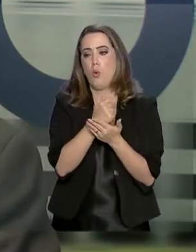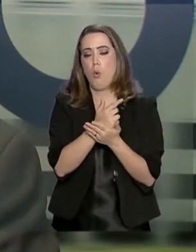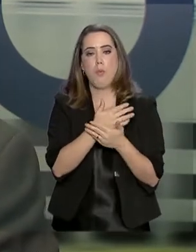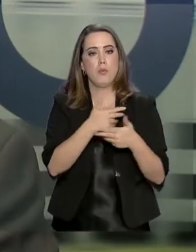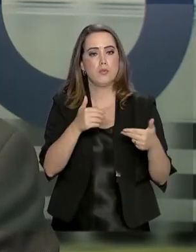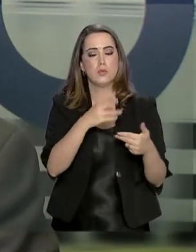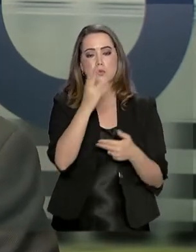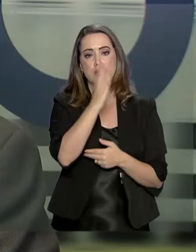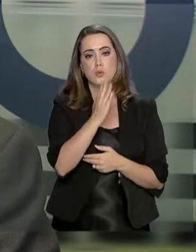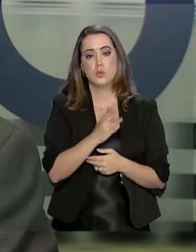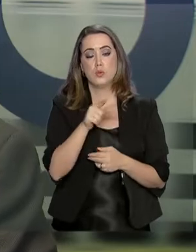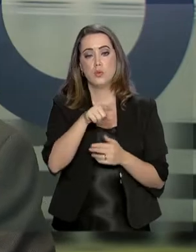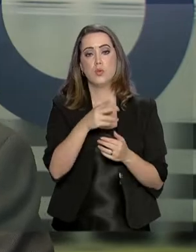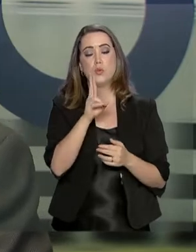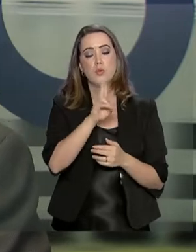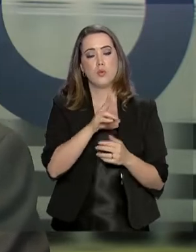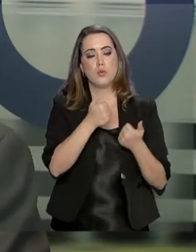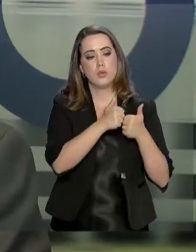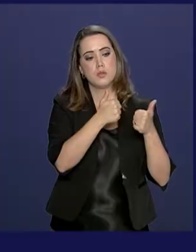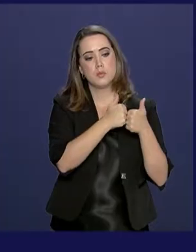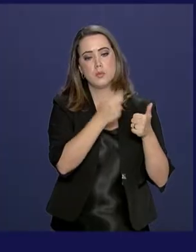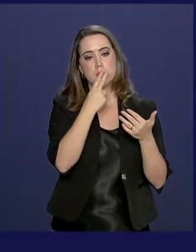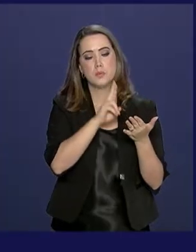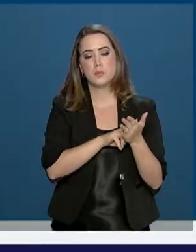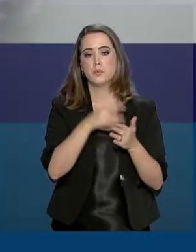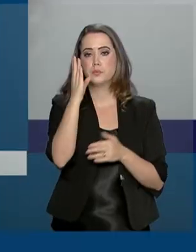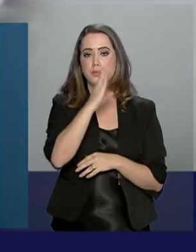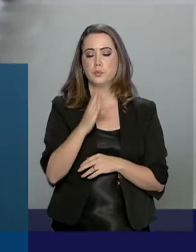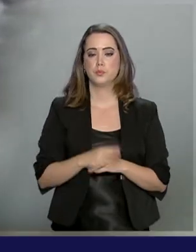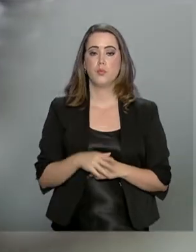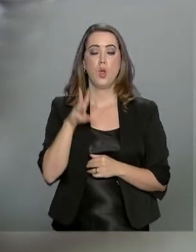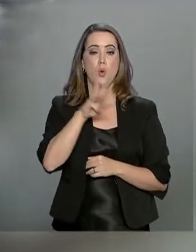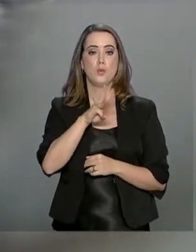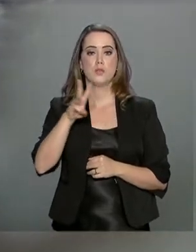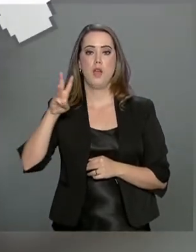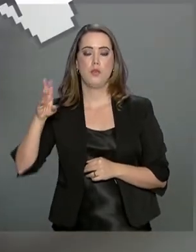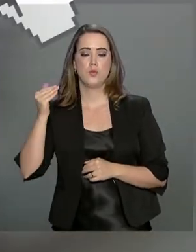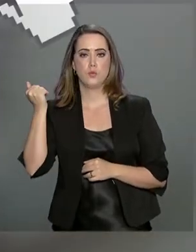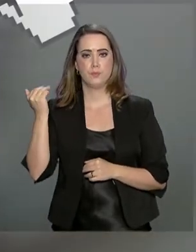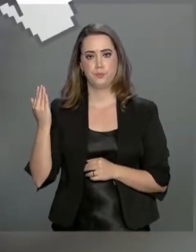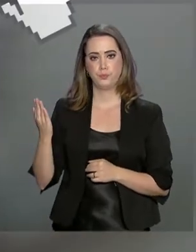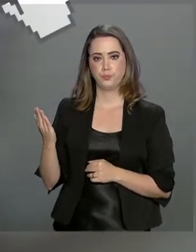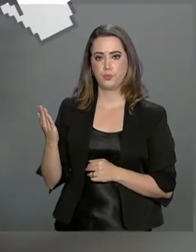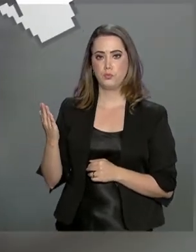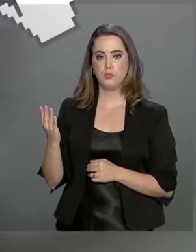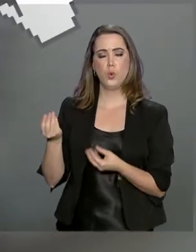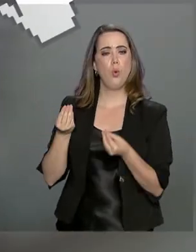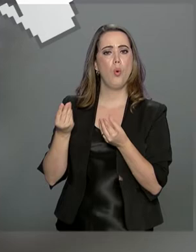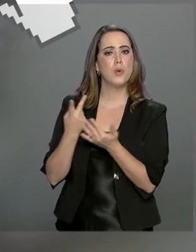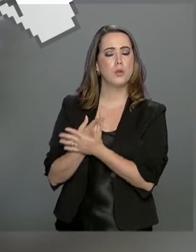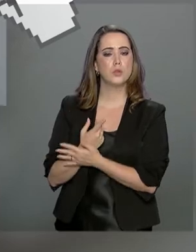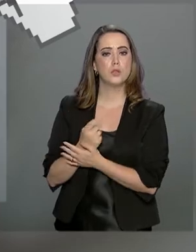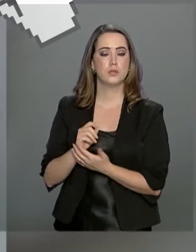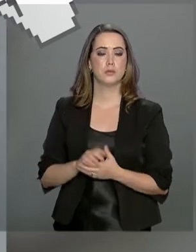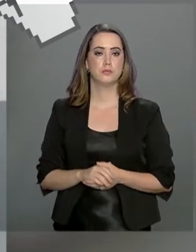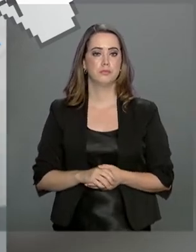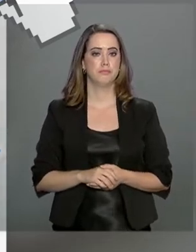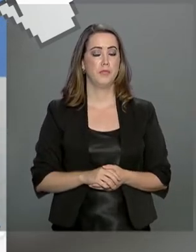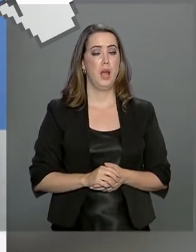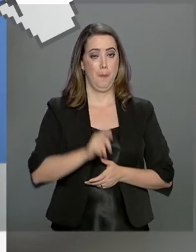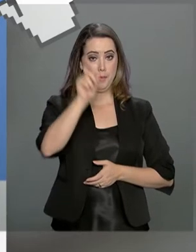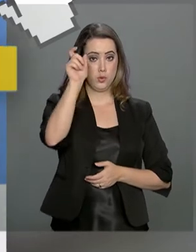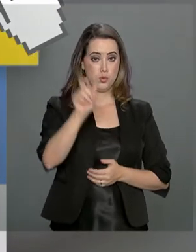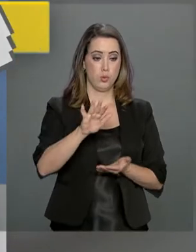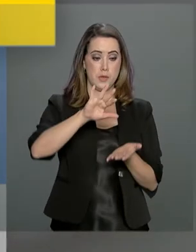tratadas pelos Correios aqui no Brasil. O portal Compra Fora funciona da seguinte maneira. O consumidor